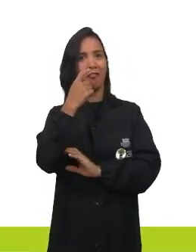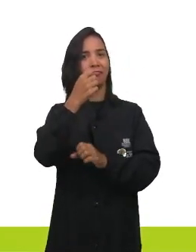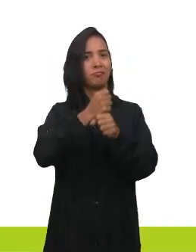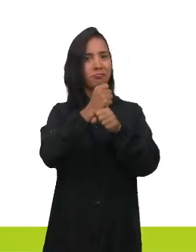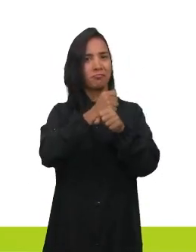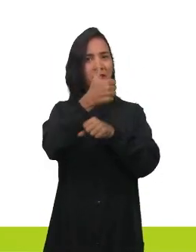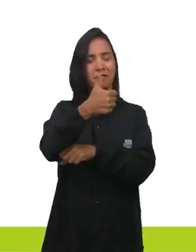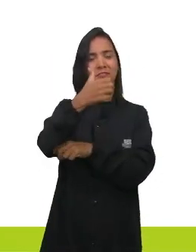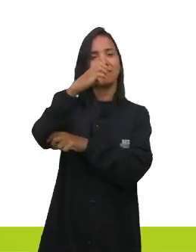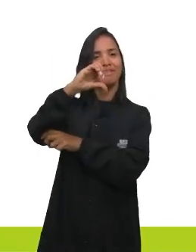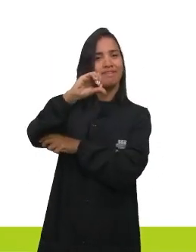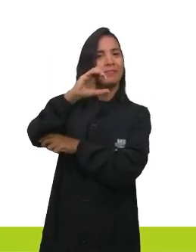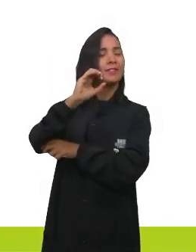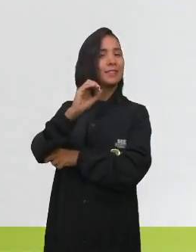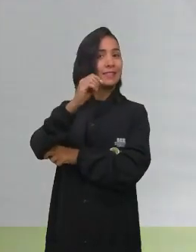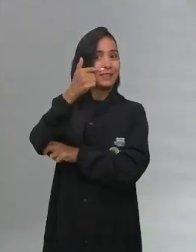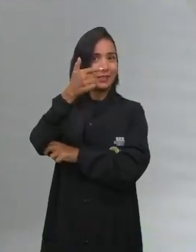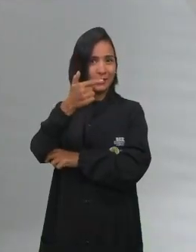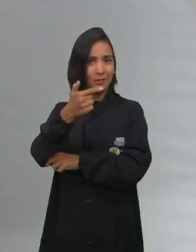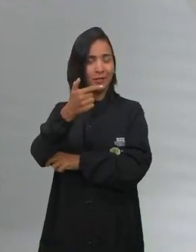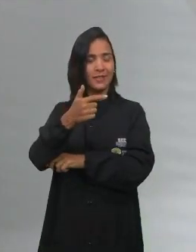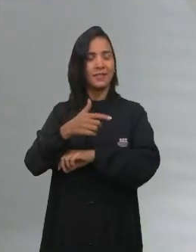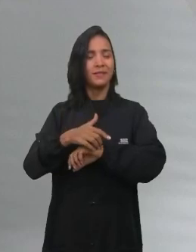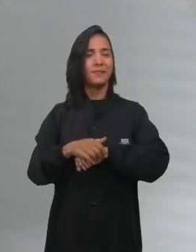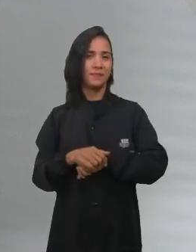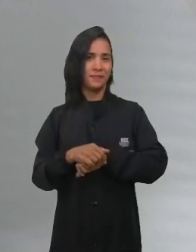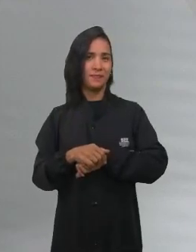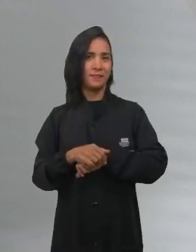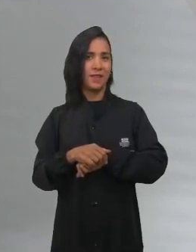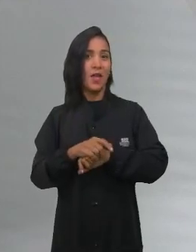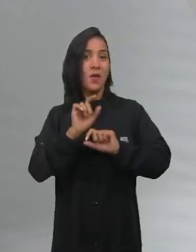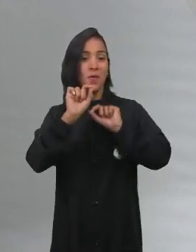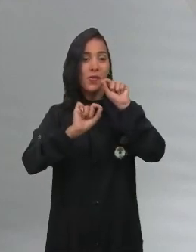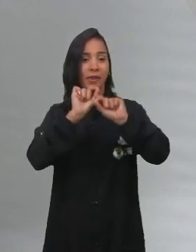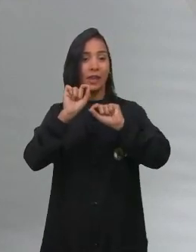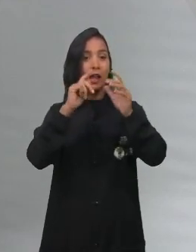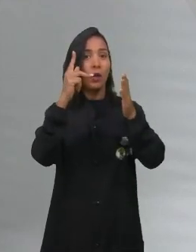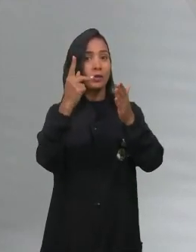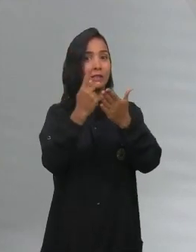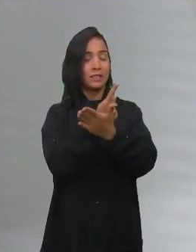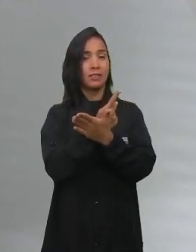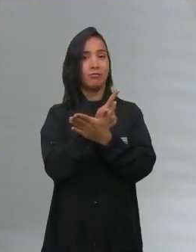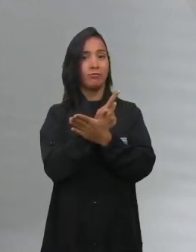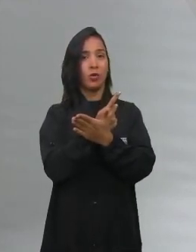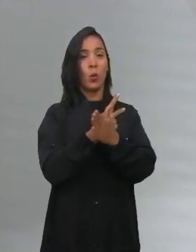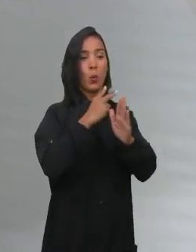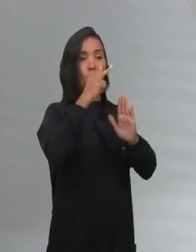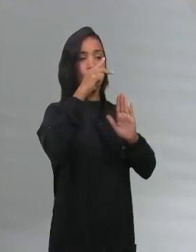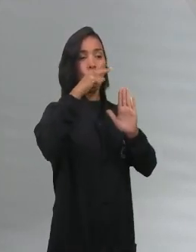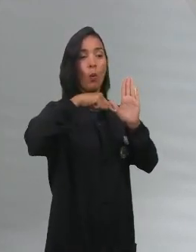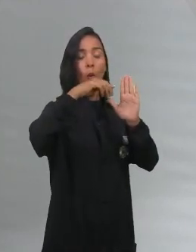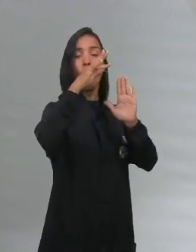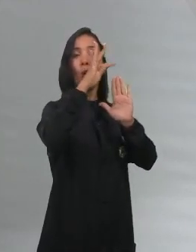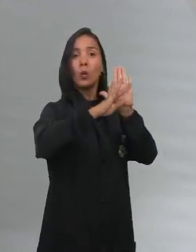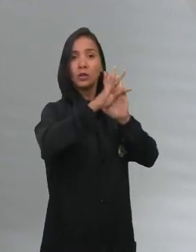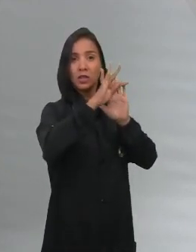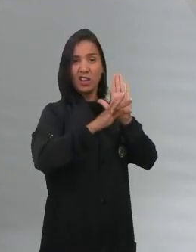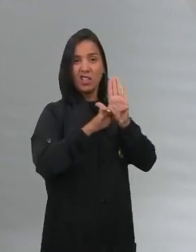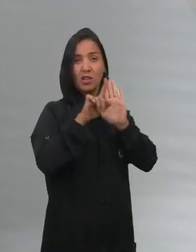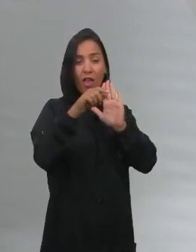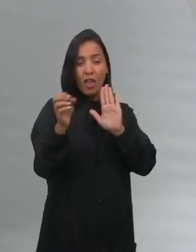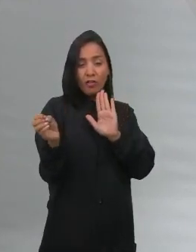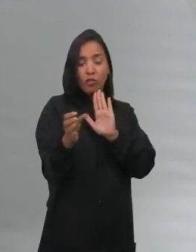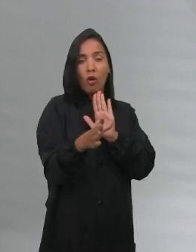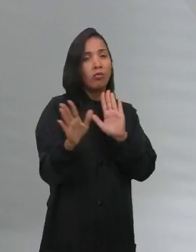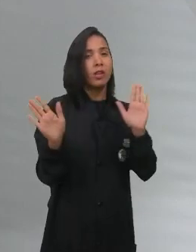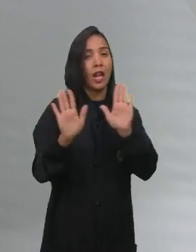1902. Volta aqui comigo. Então, a gente já sabe que não é um texto tão novo. 1902,